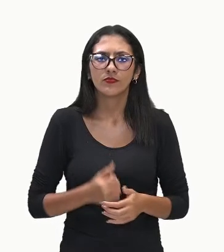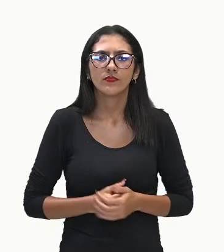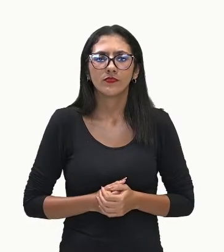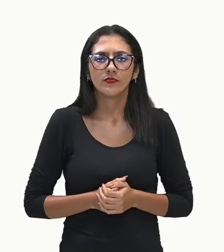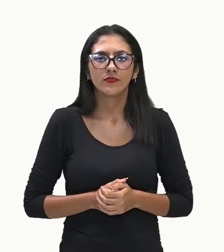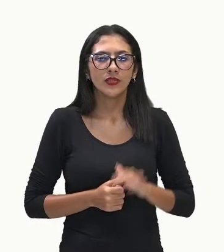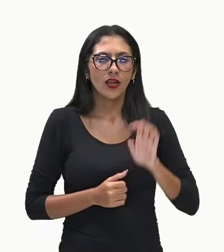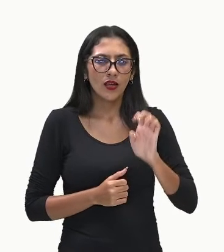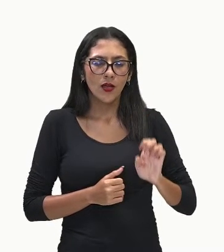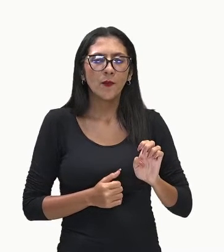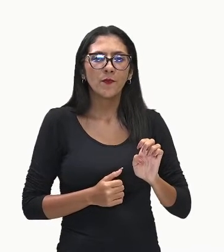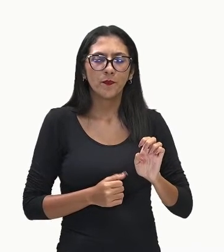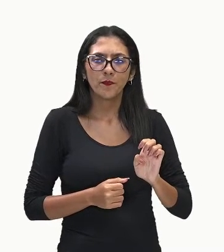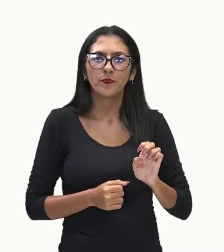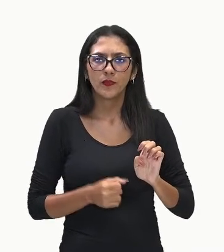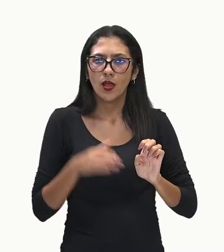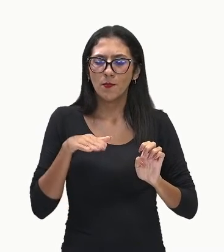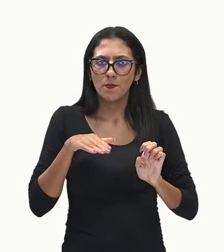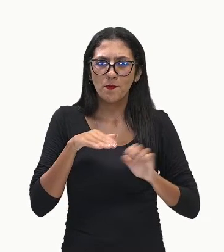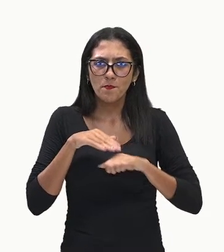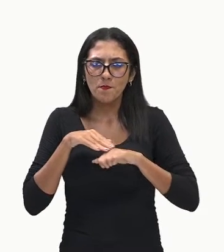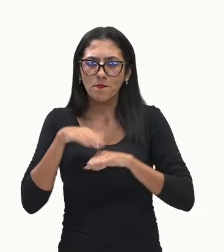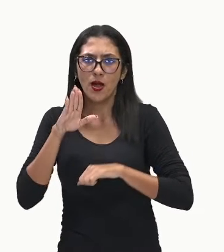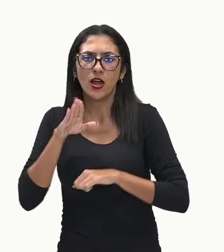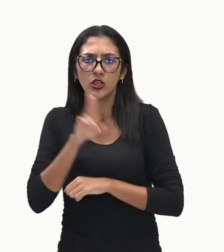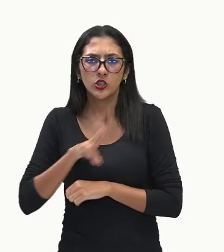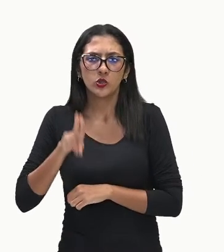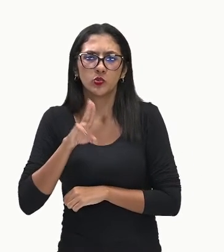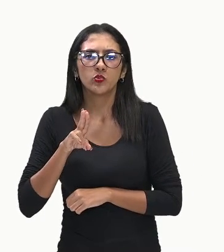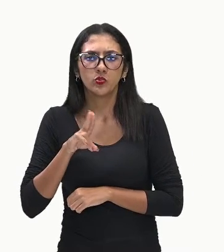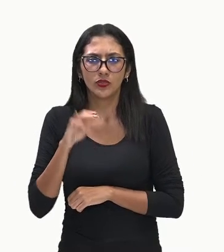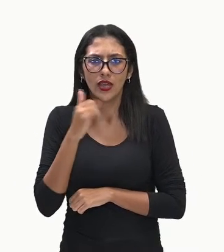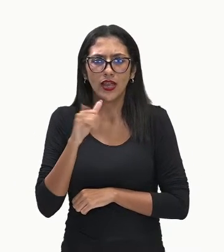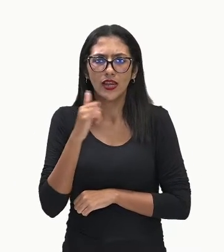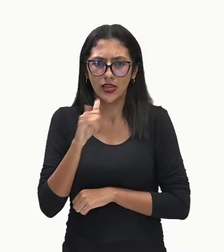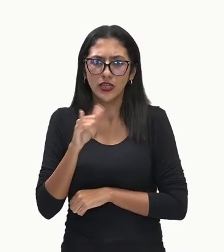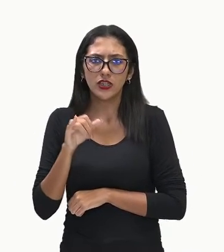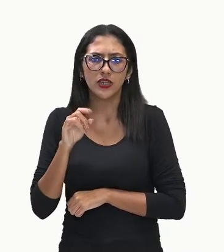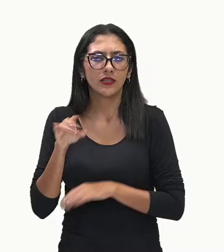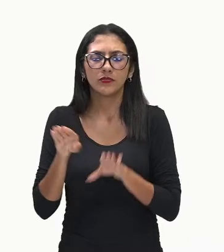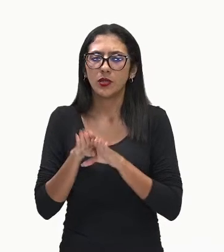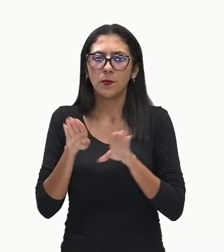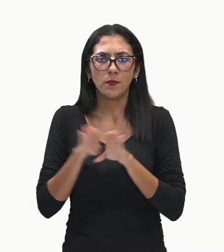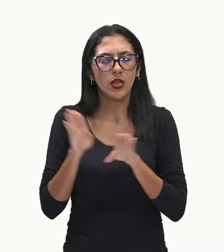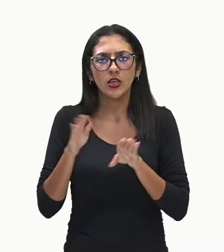consome energia elétrica não é a que consome mais água. Então, observem que